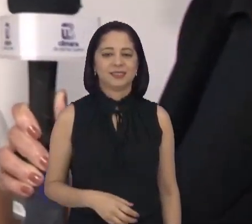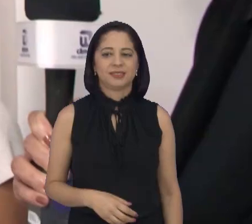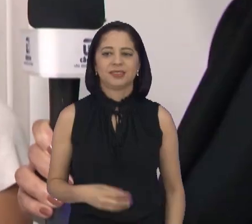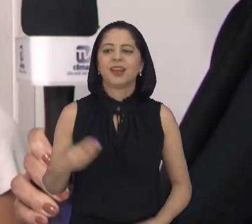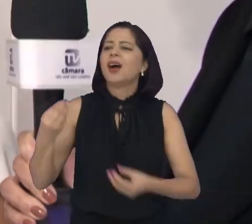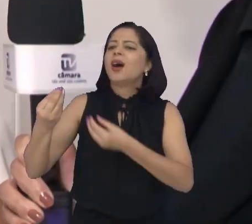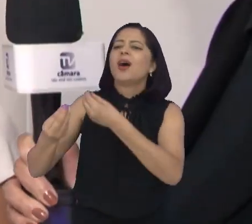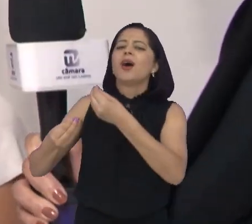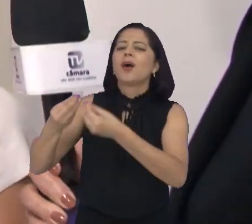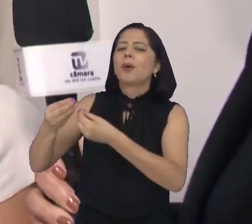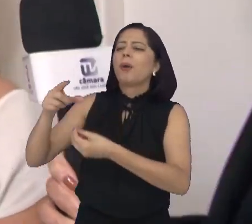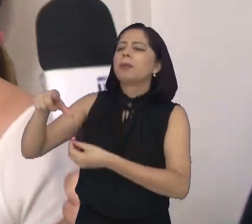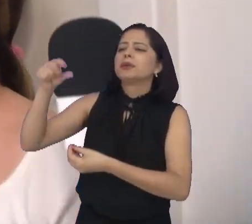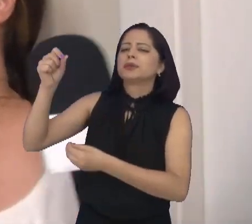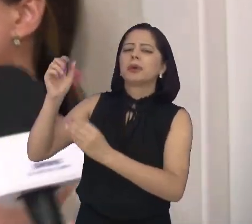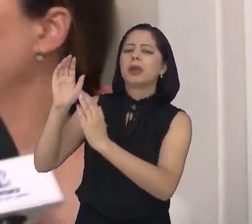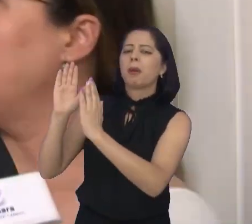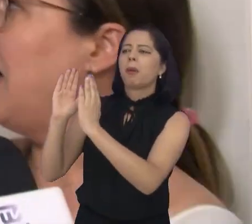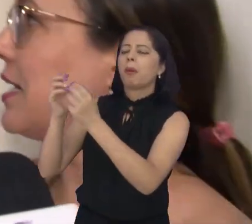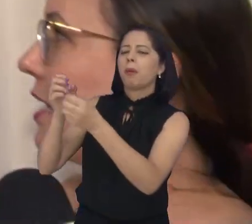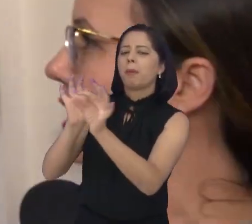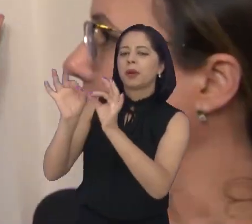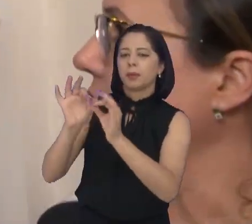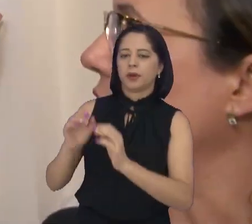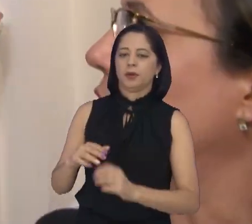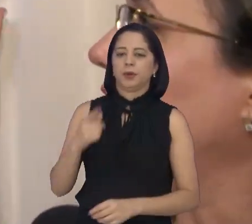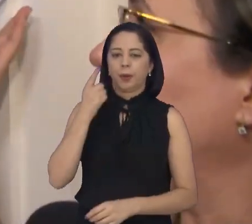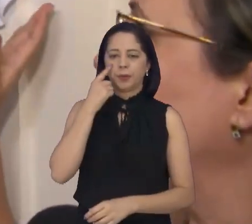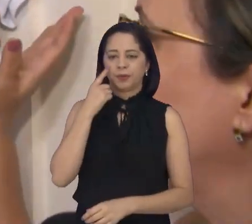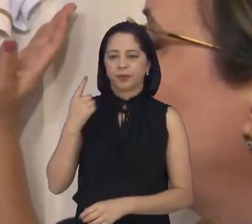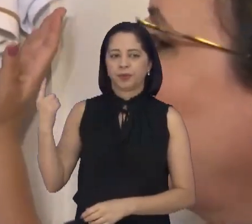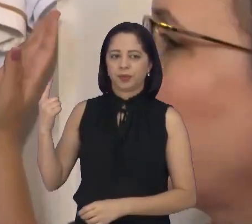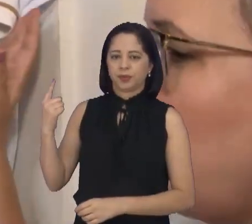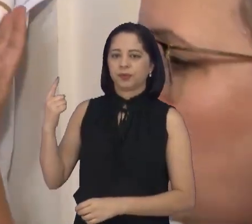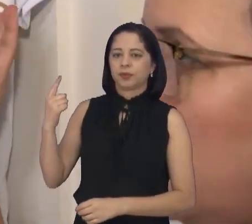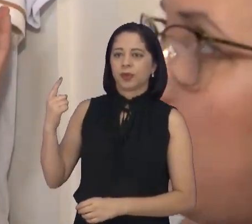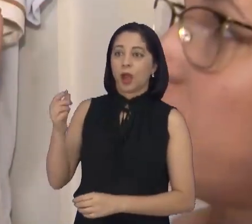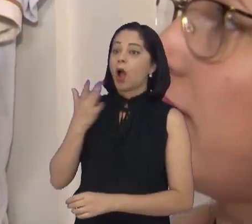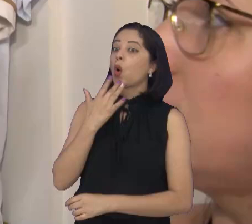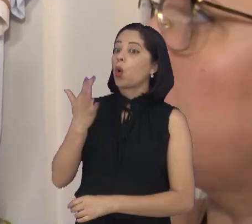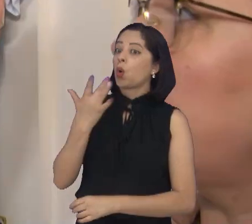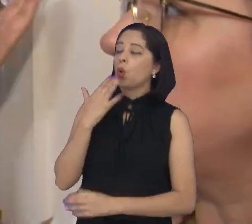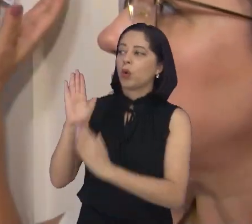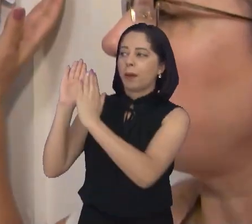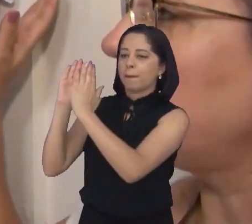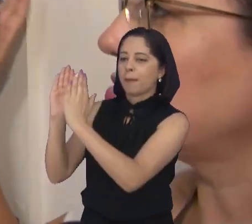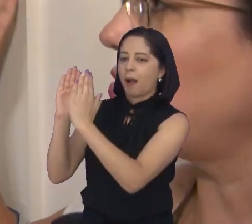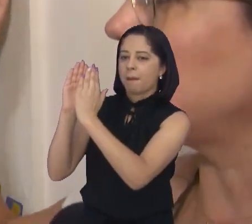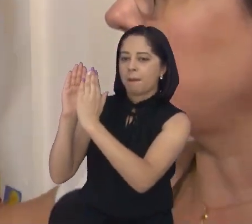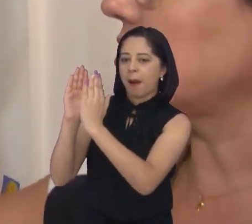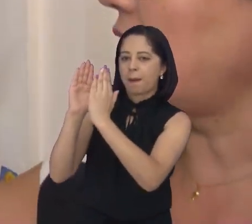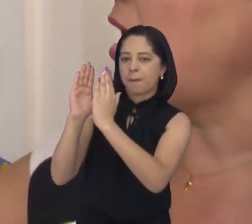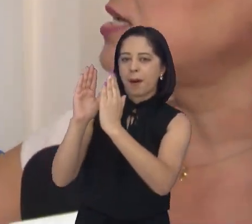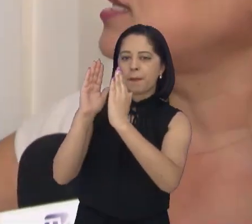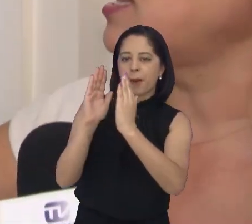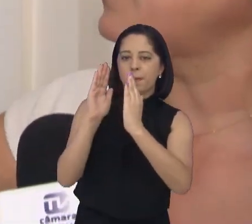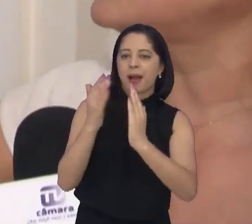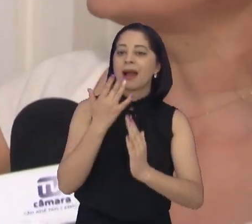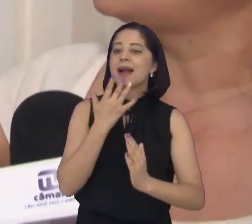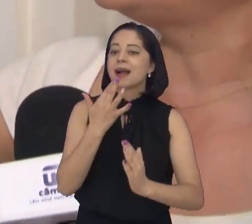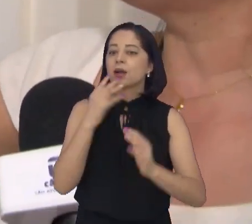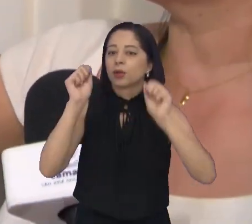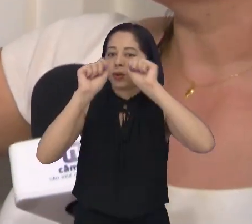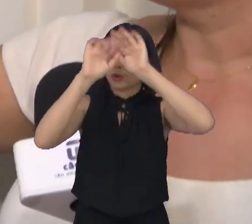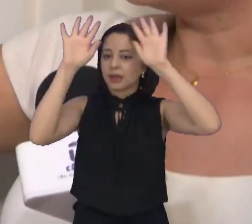Como que você optou por organizar o seu guarda-roupa? Aqui eu organizo por cor, né? Vem aqui pelas cores mais claras até